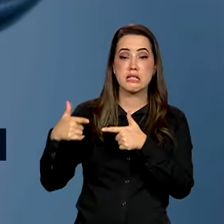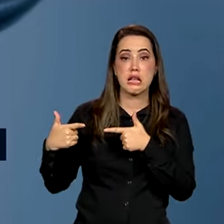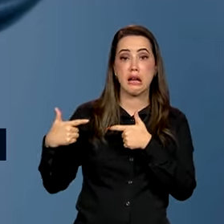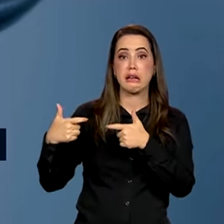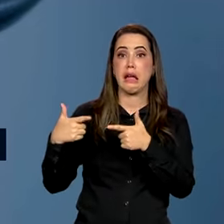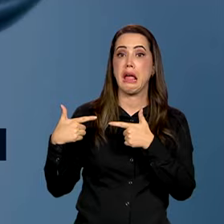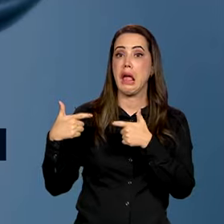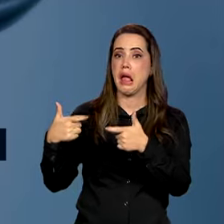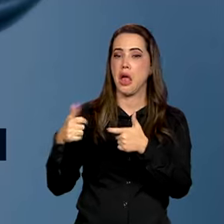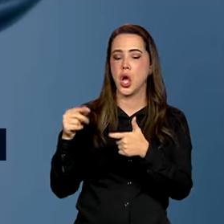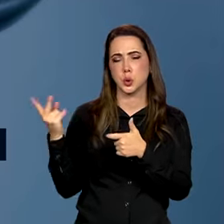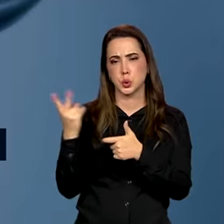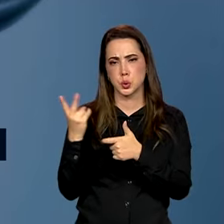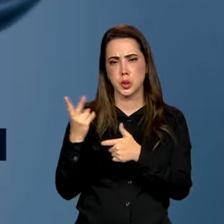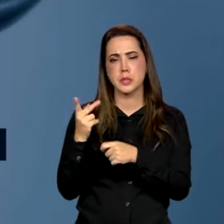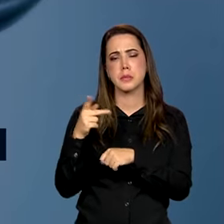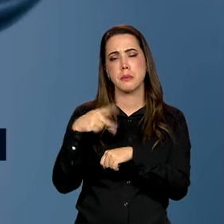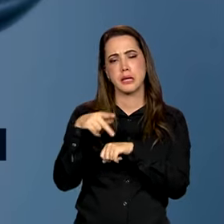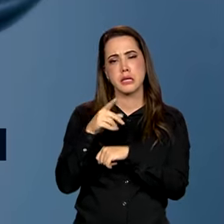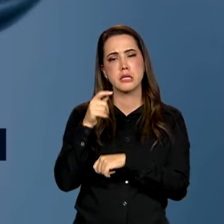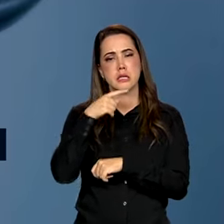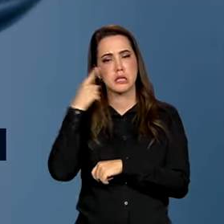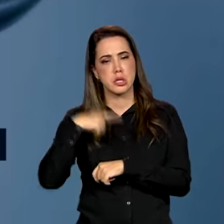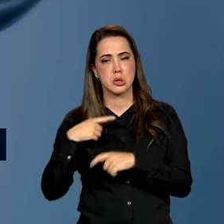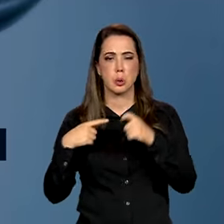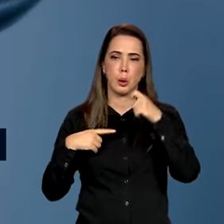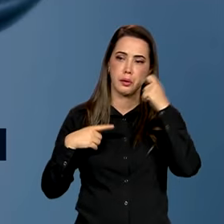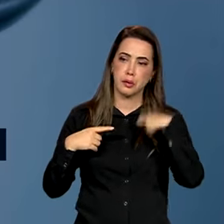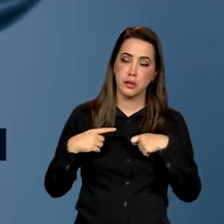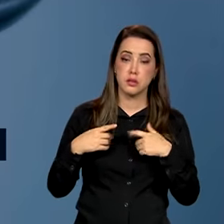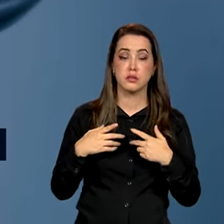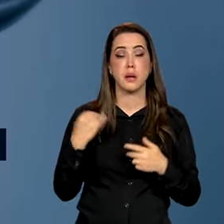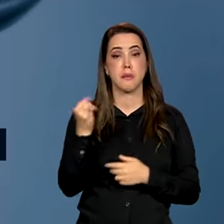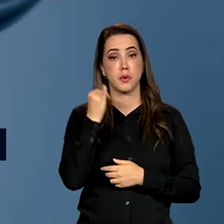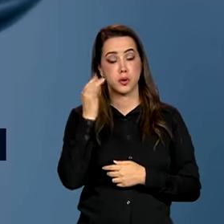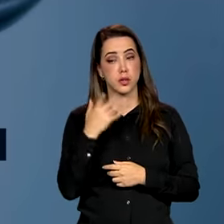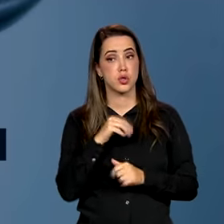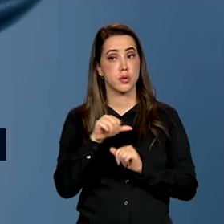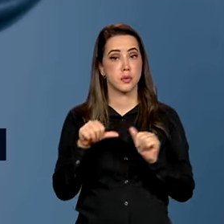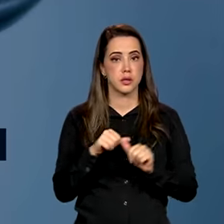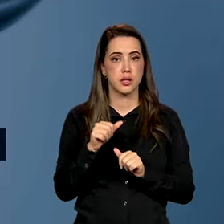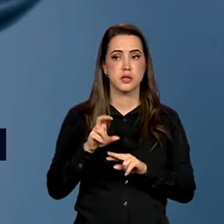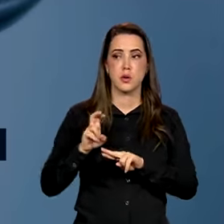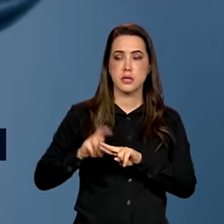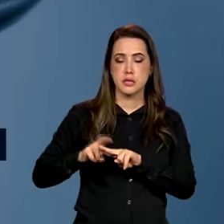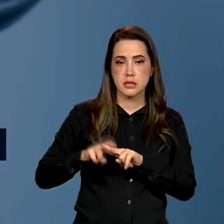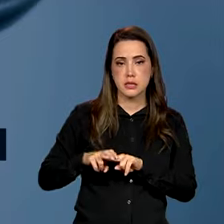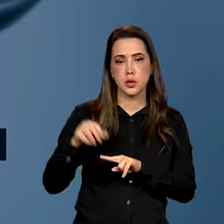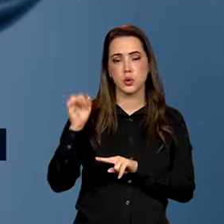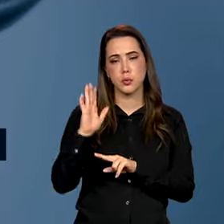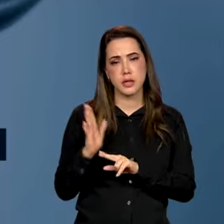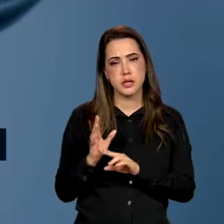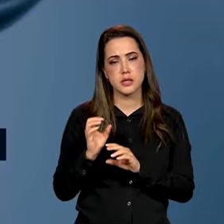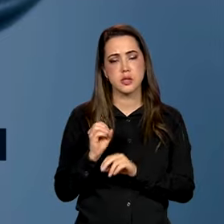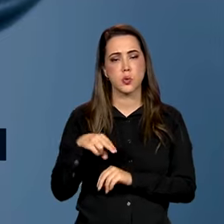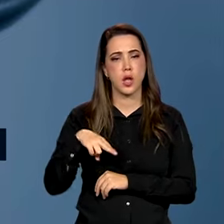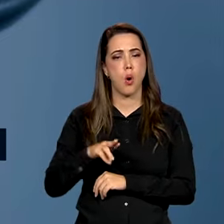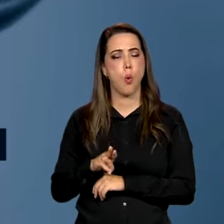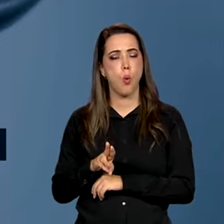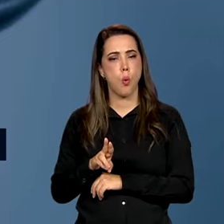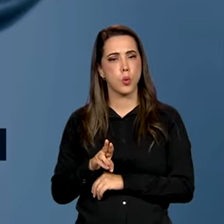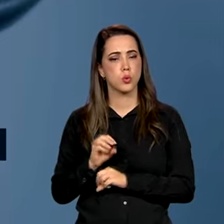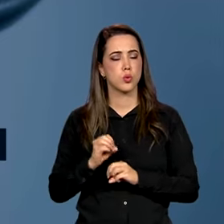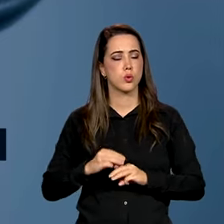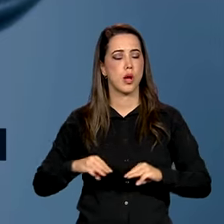crânio é uma chance muito grande de pautas como a reforma do Conselho de Segurança o acerto permanente do Brasil no Conselho de Segurança da ONU